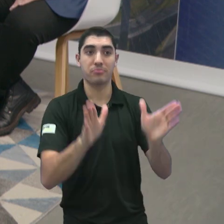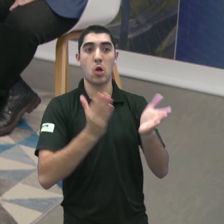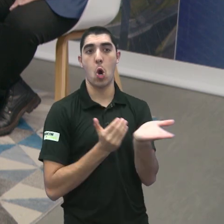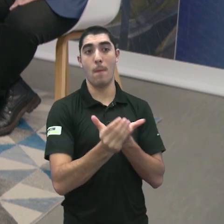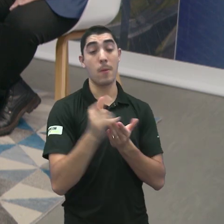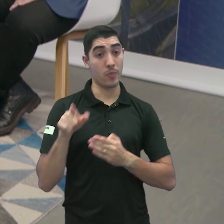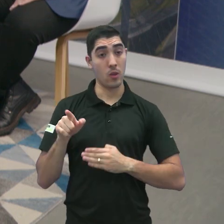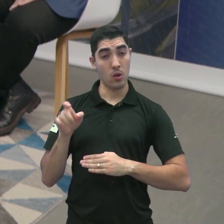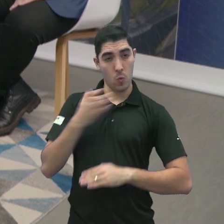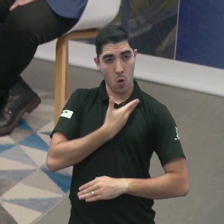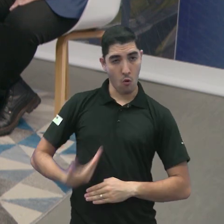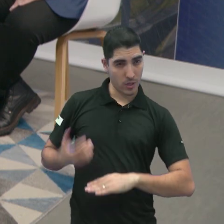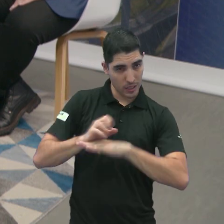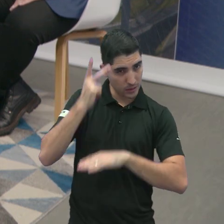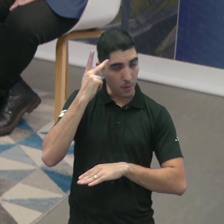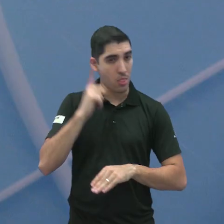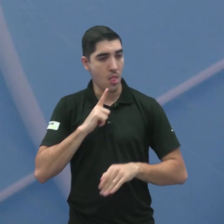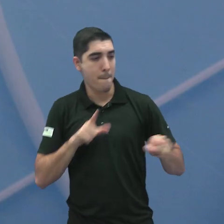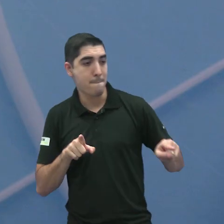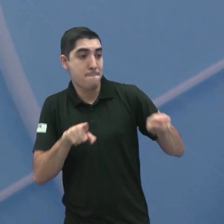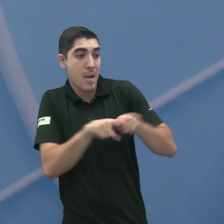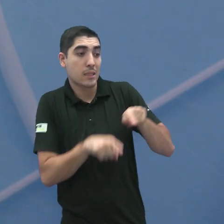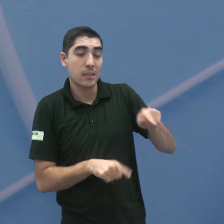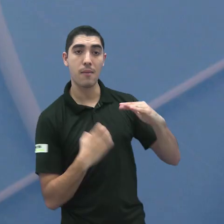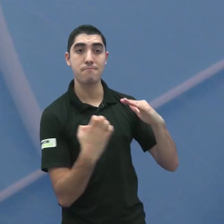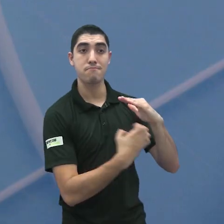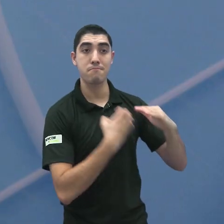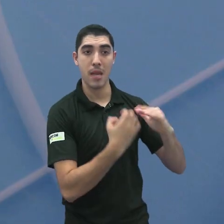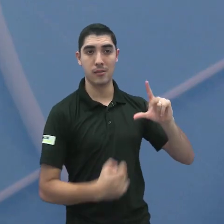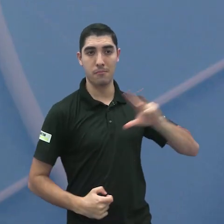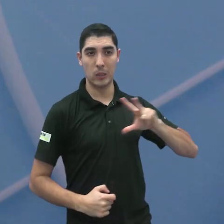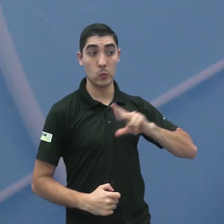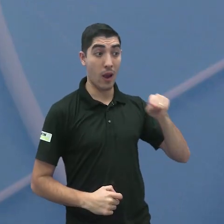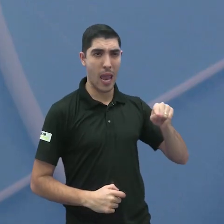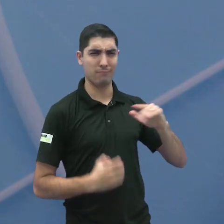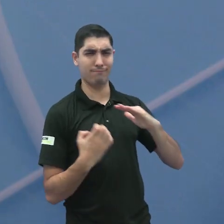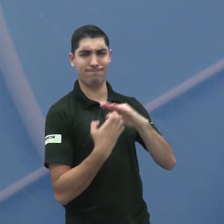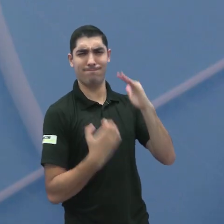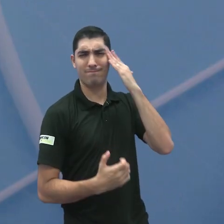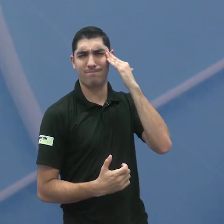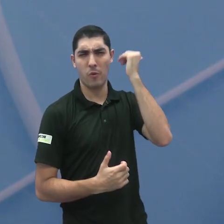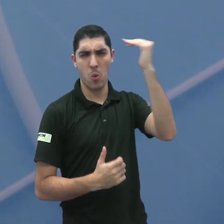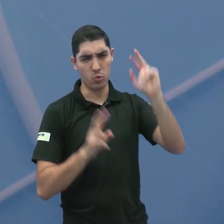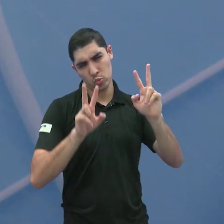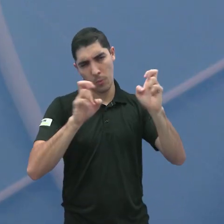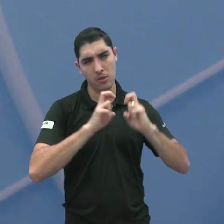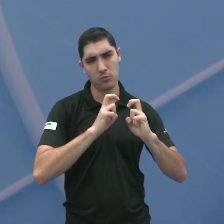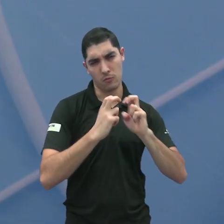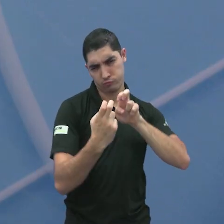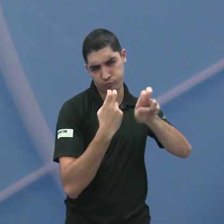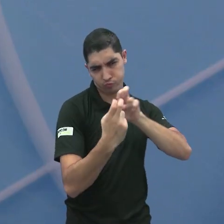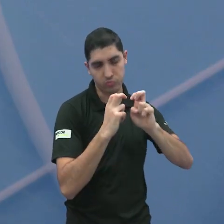feito parcerias público-privadas com grandes investidores e operadores ferroviários, né? Basta ver o que está acontecendo, o